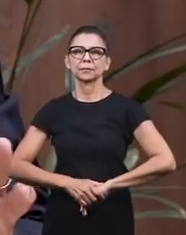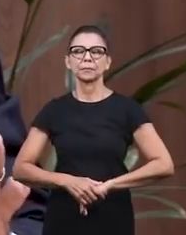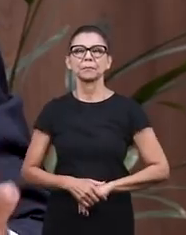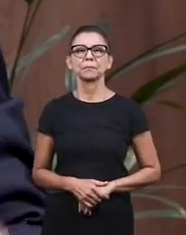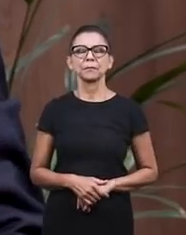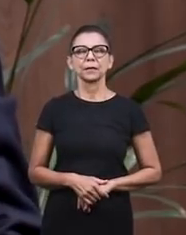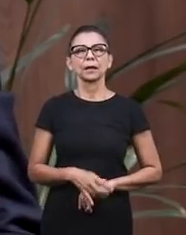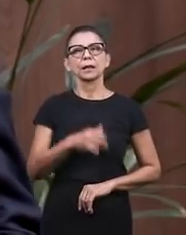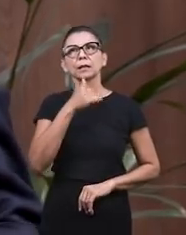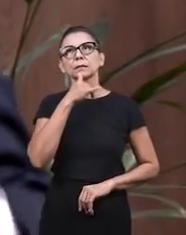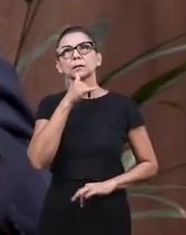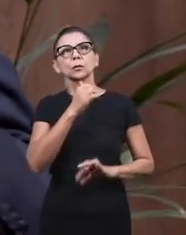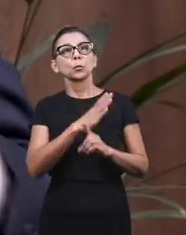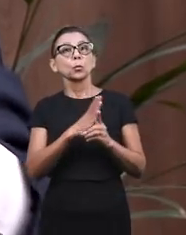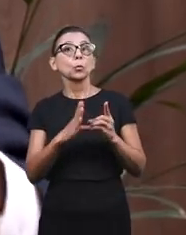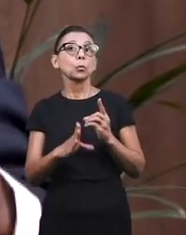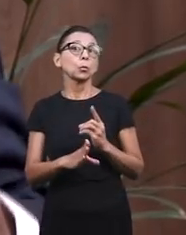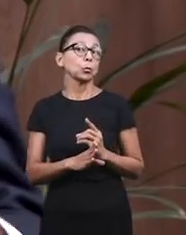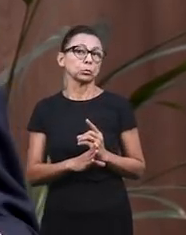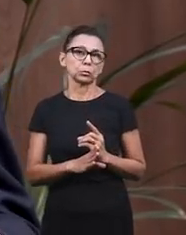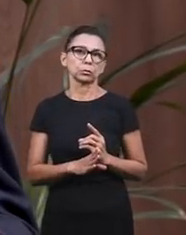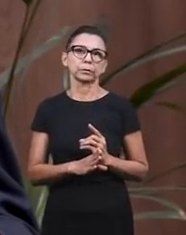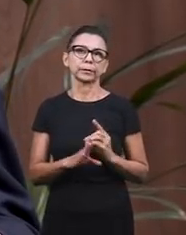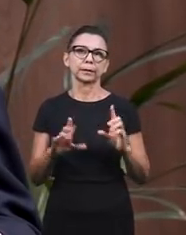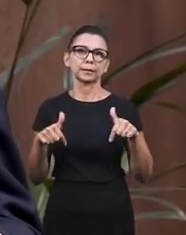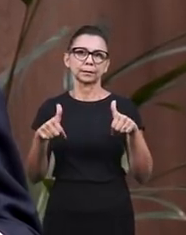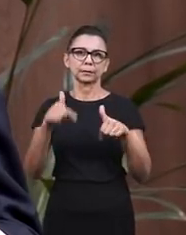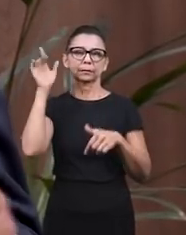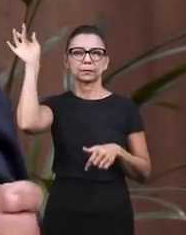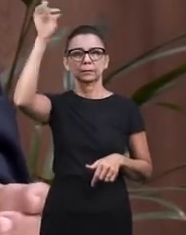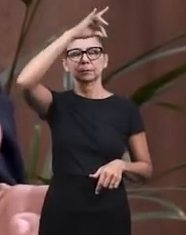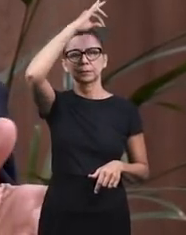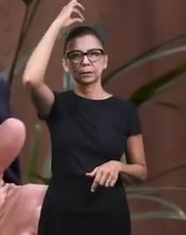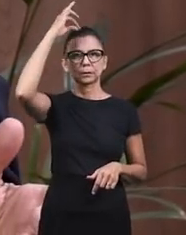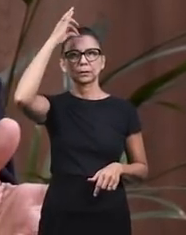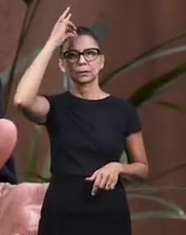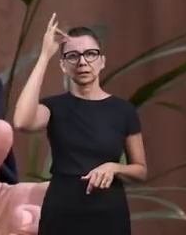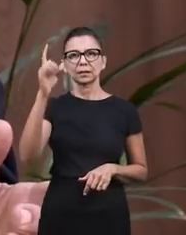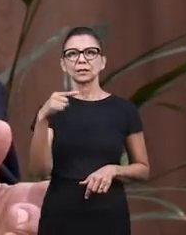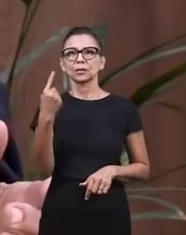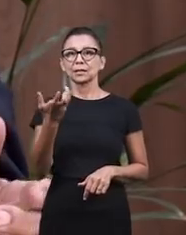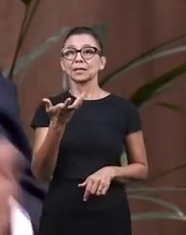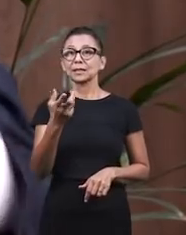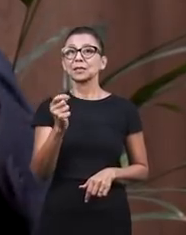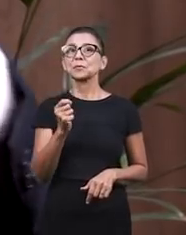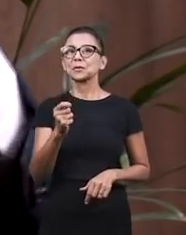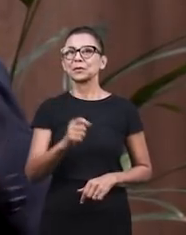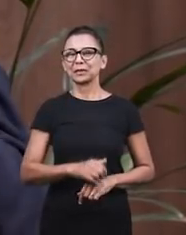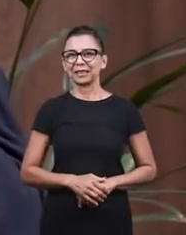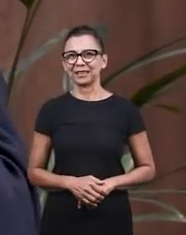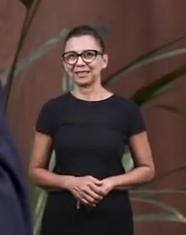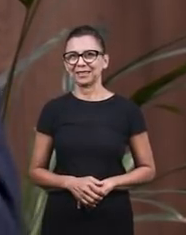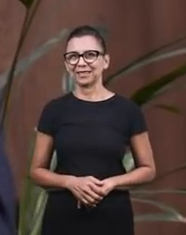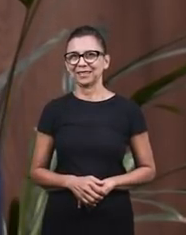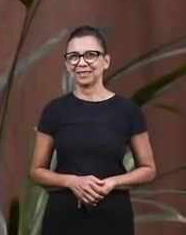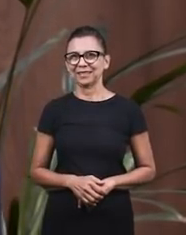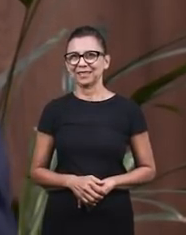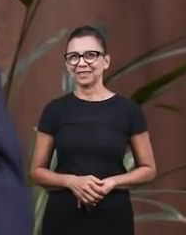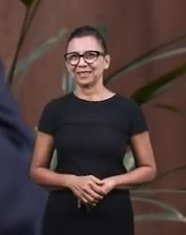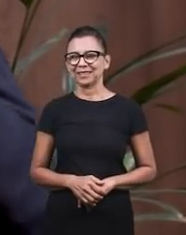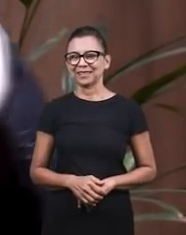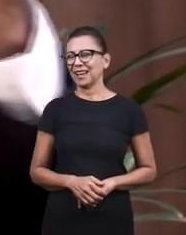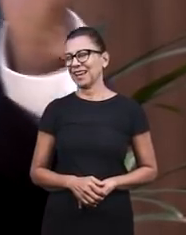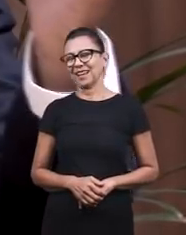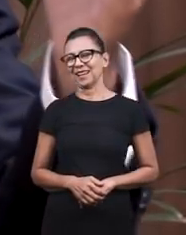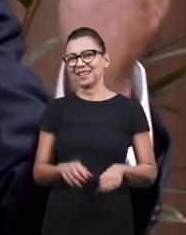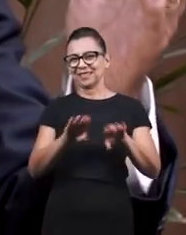culto, né? A ação do Espírito Santo num culto. E o que nós queremos? Que alguém saia maravilhado com o pastor.